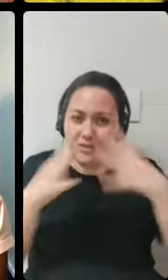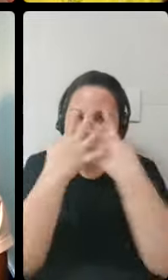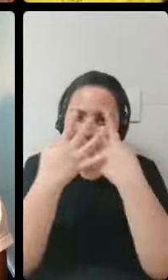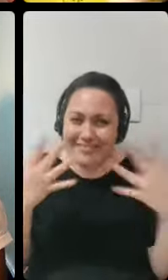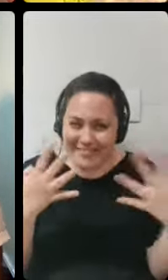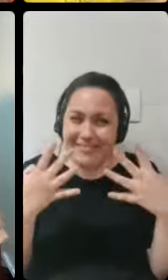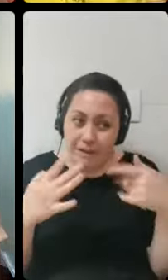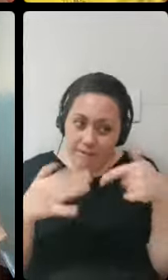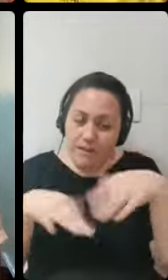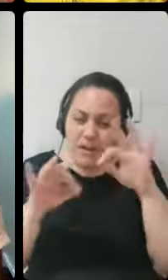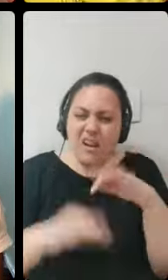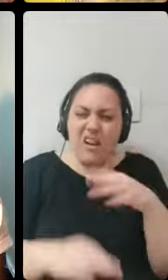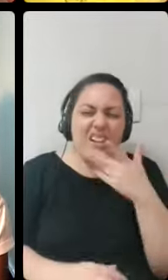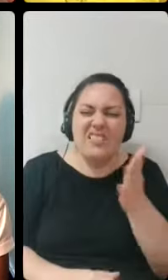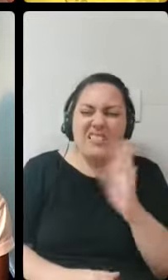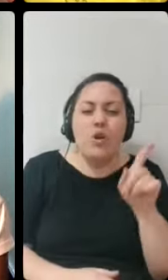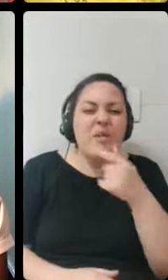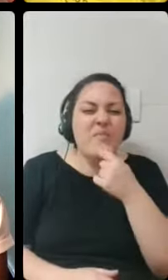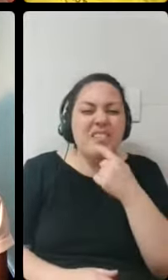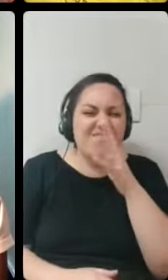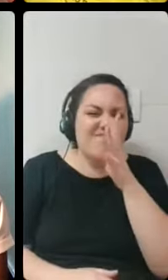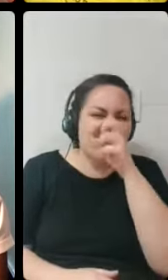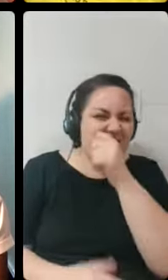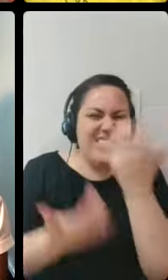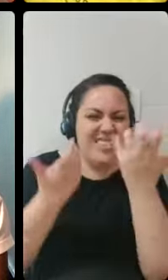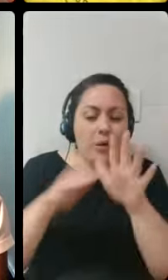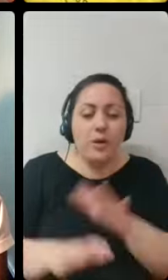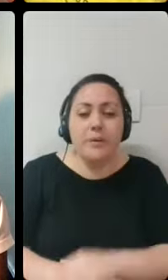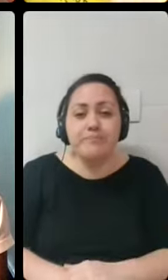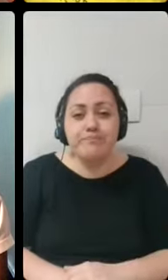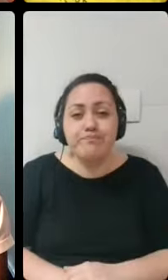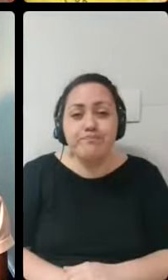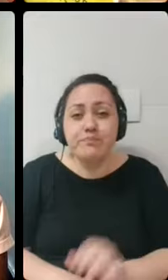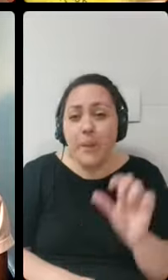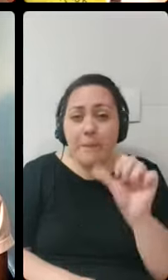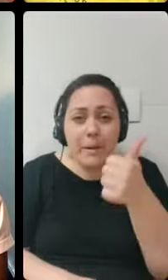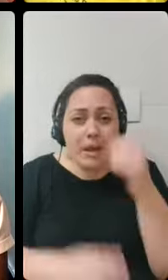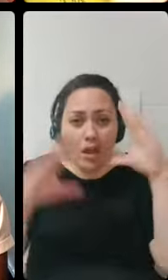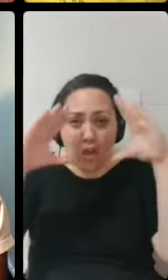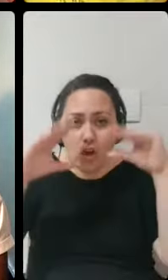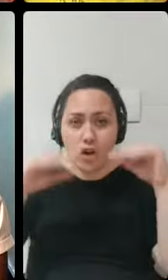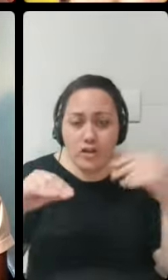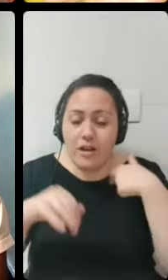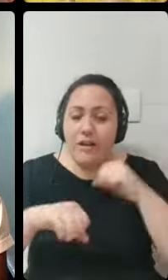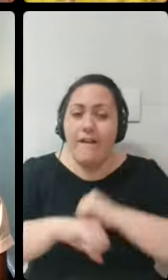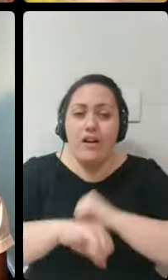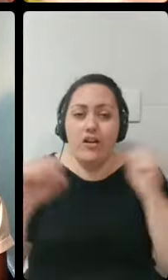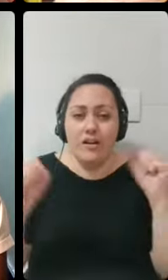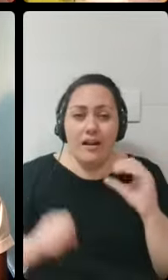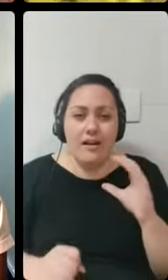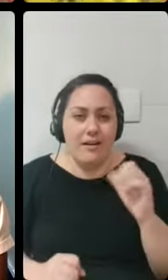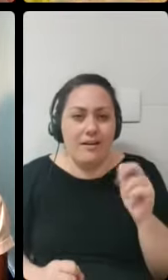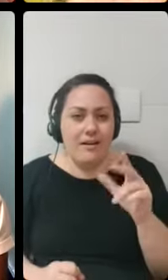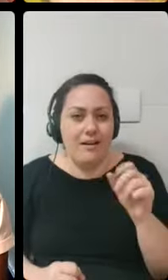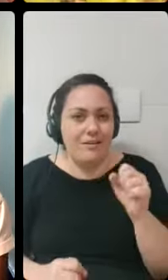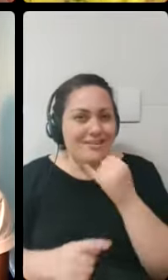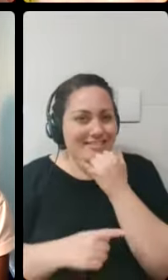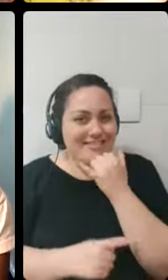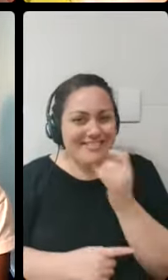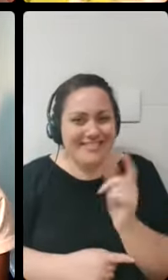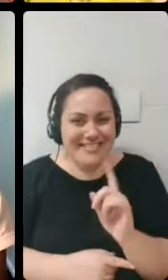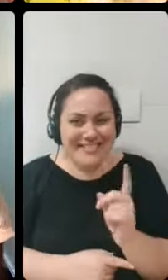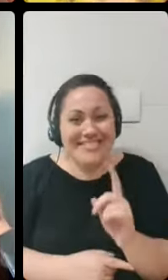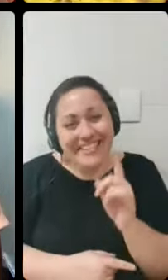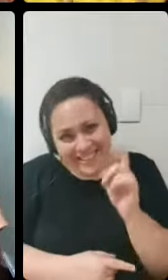o negócio protetor. Aí na primeira noite, a gente acorda com o Carlos, ó. É Carlos, eu ia chamar de